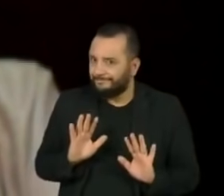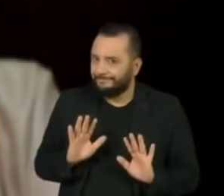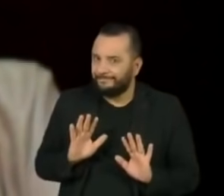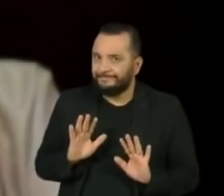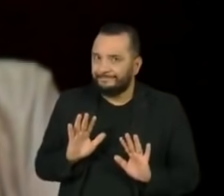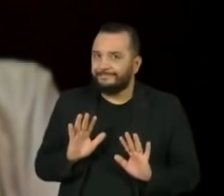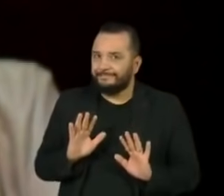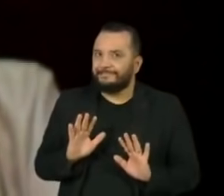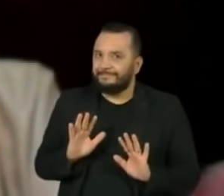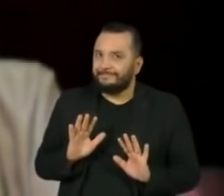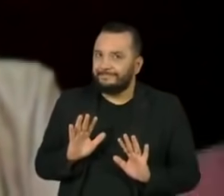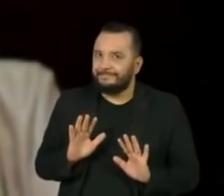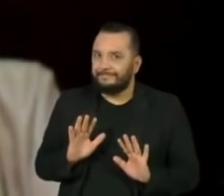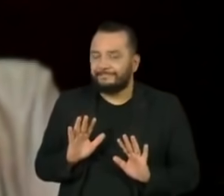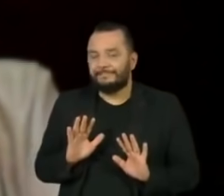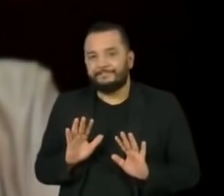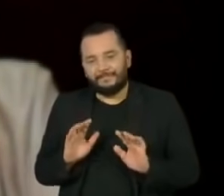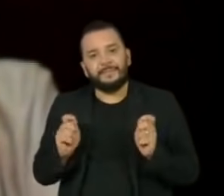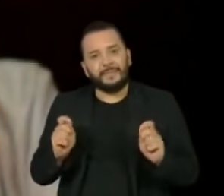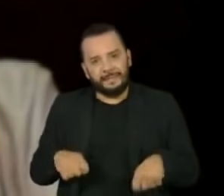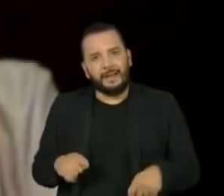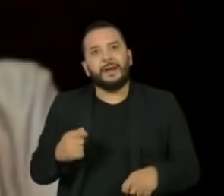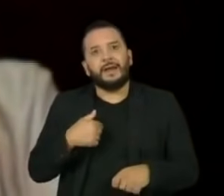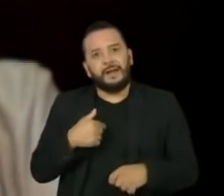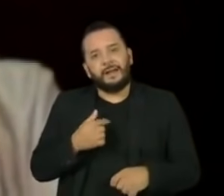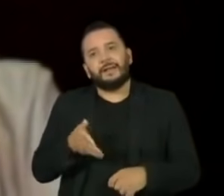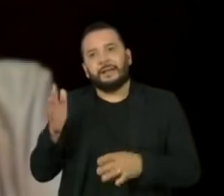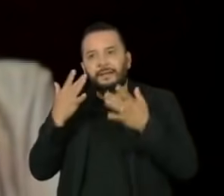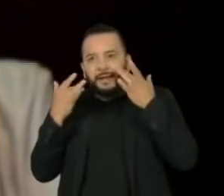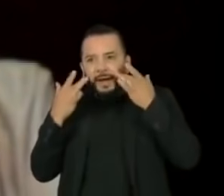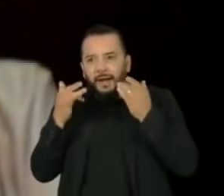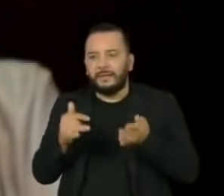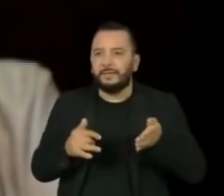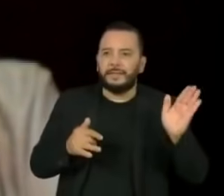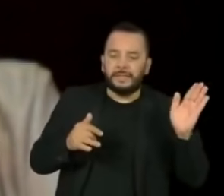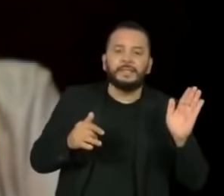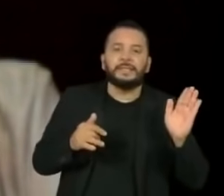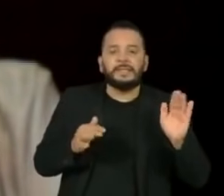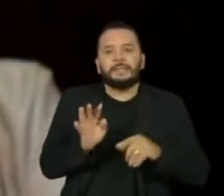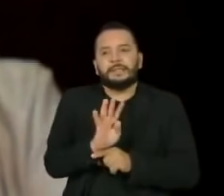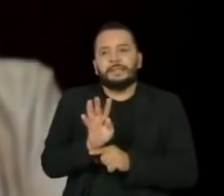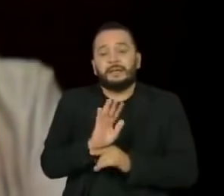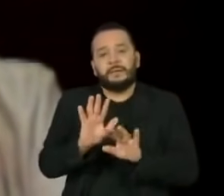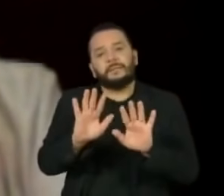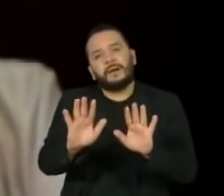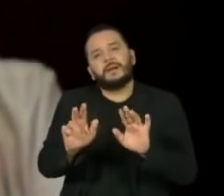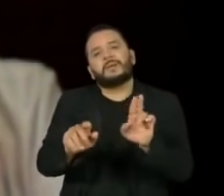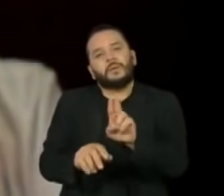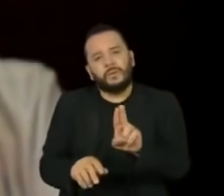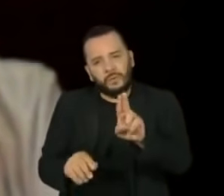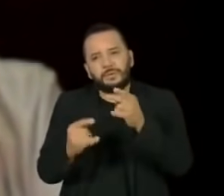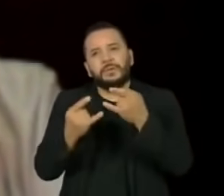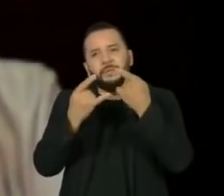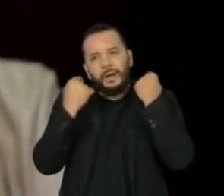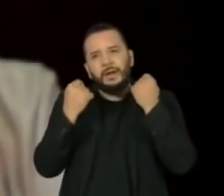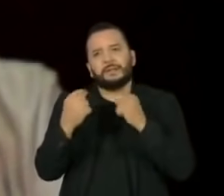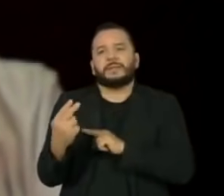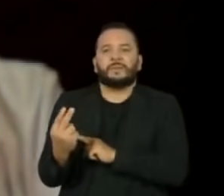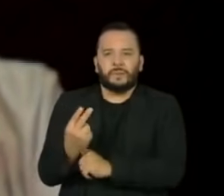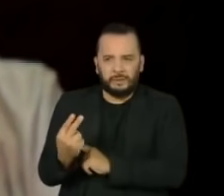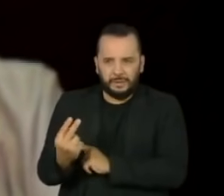vamos no teatro, vamos no cinema, mas vamos de máscara, vamos com